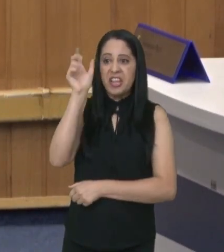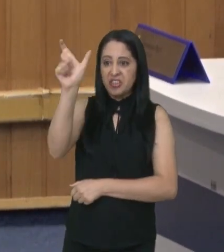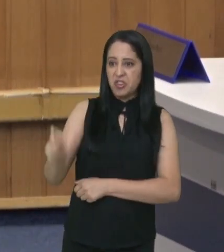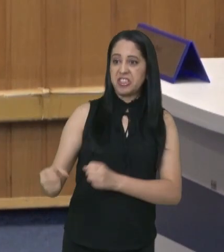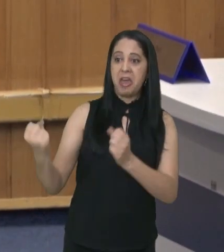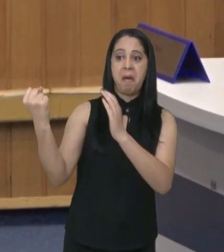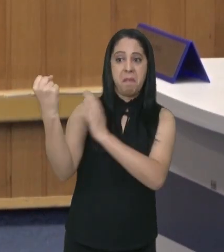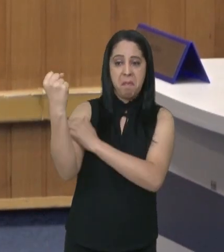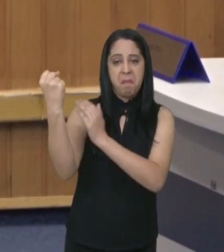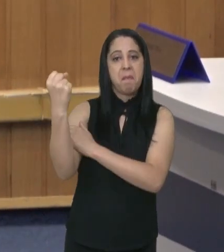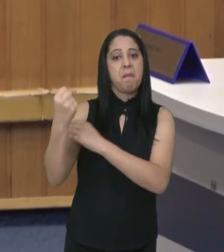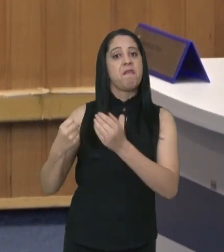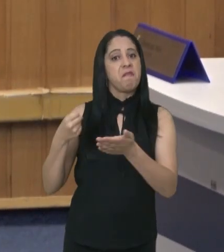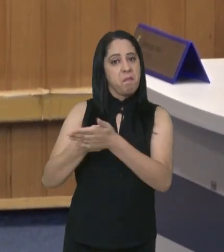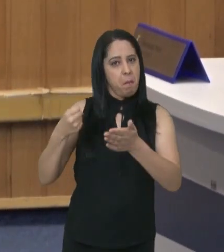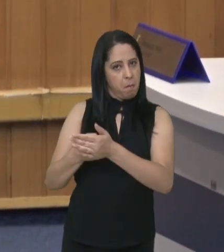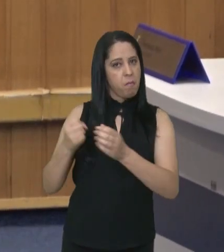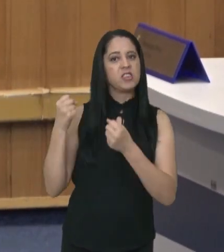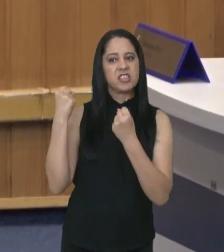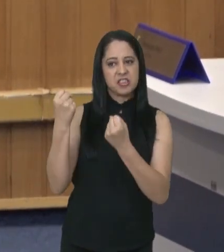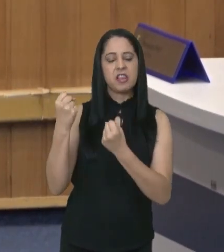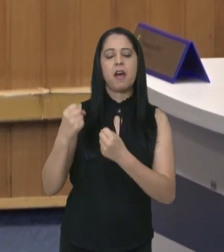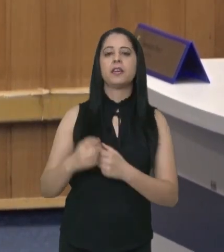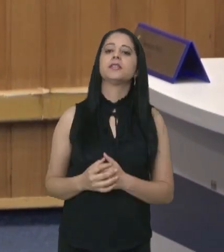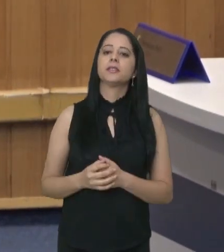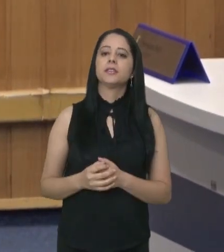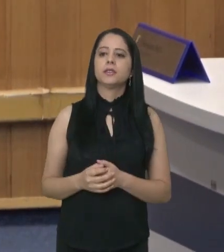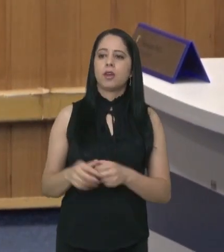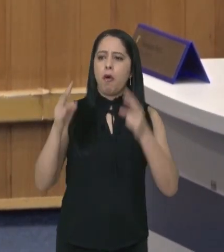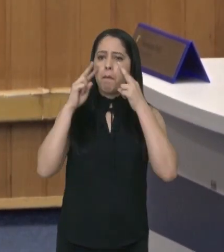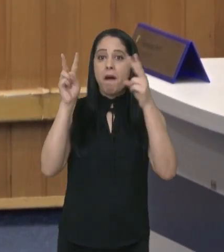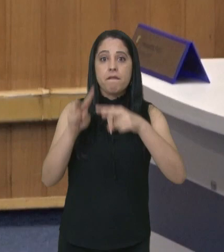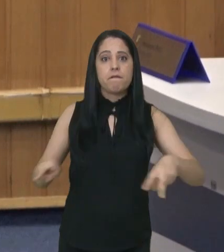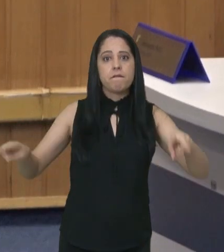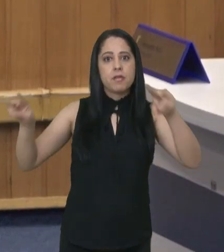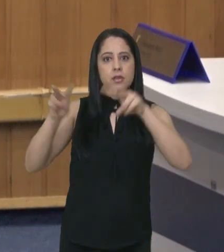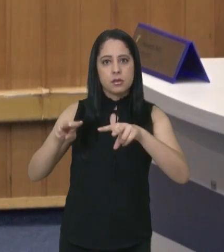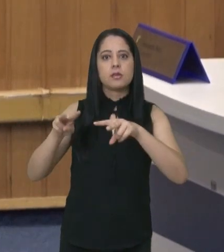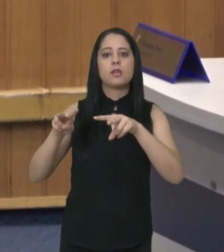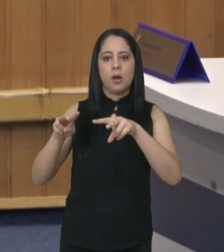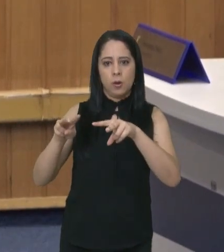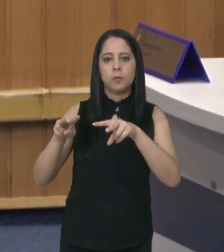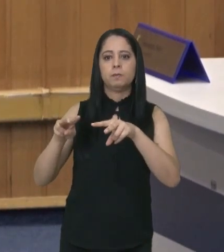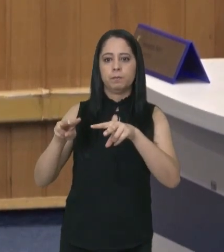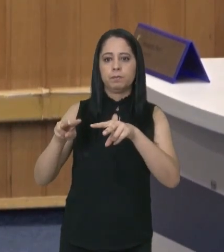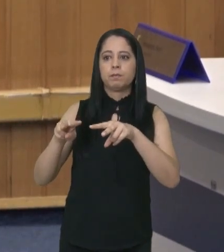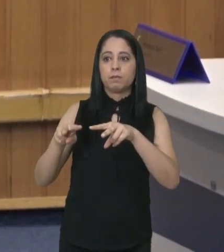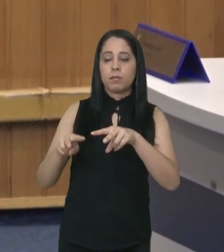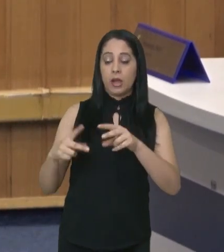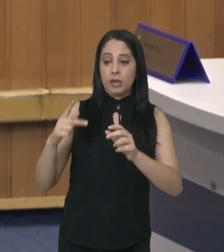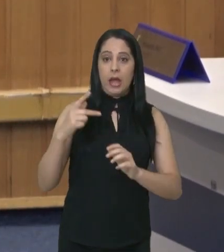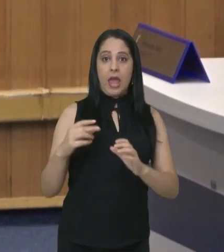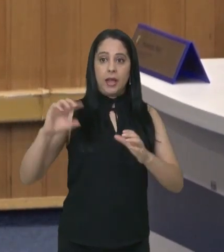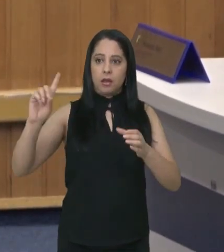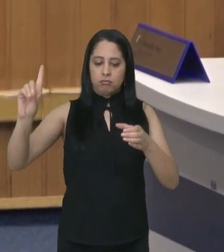campanha, teve uma visão, ou seja, chegou ao